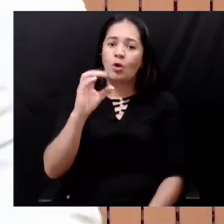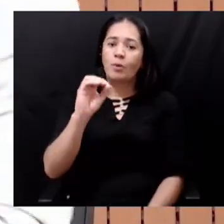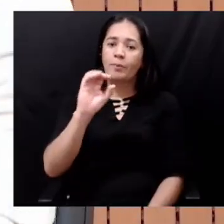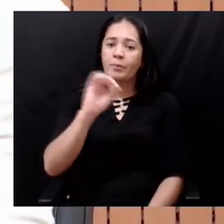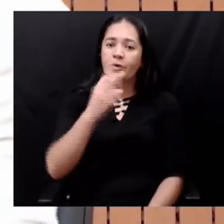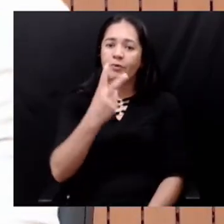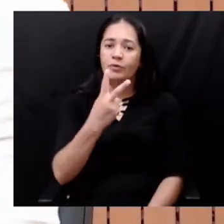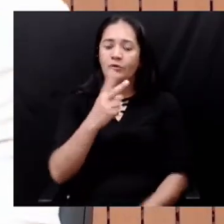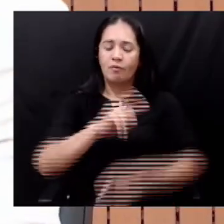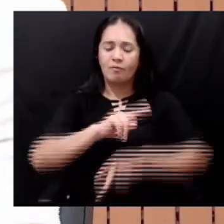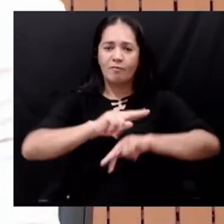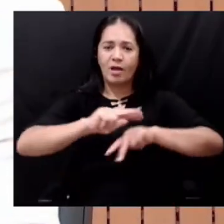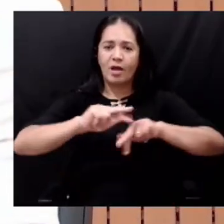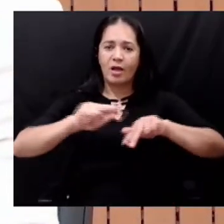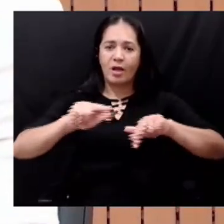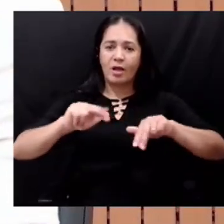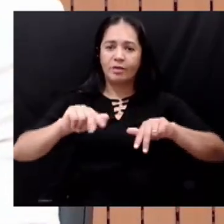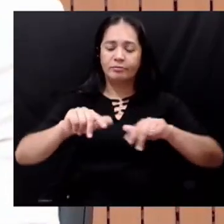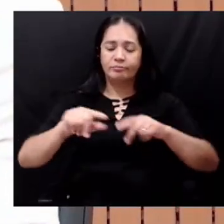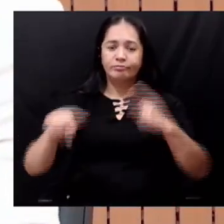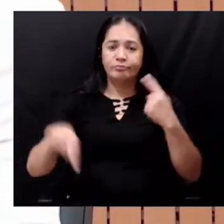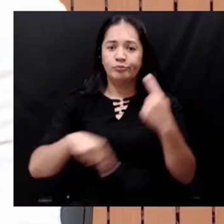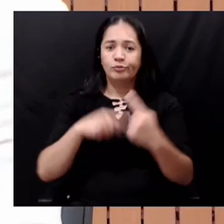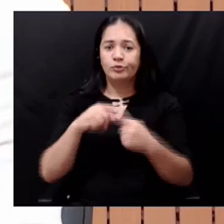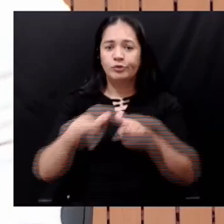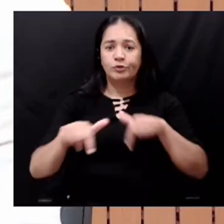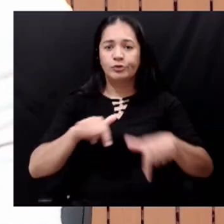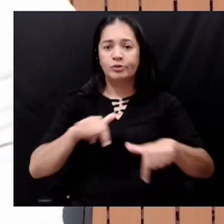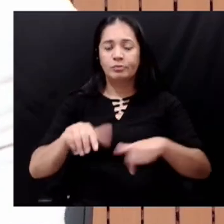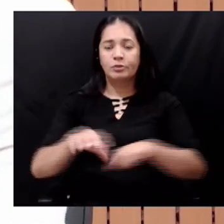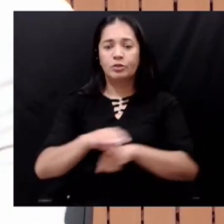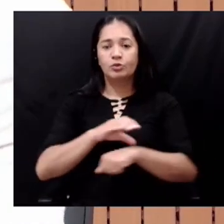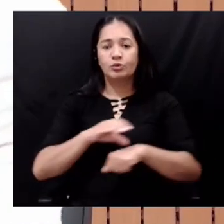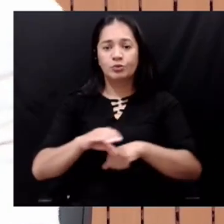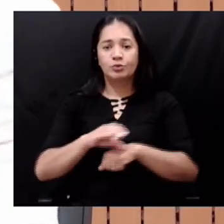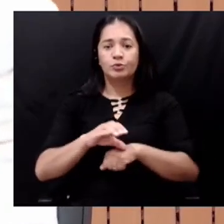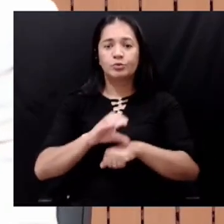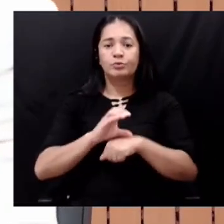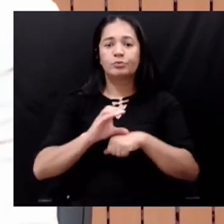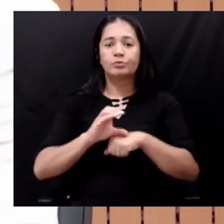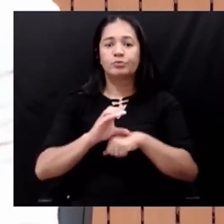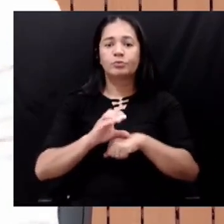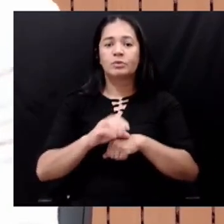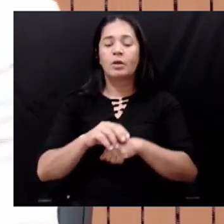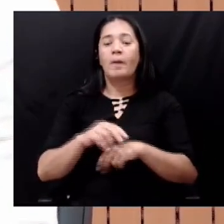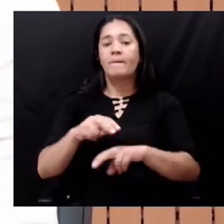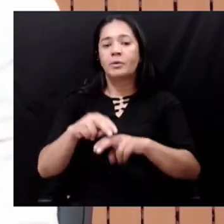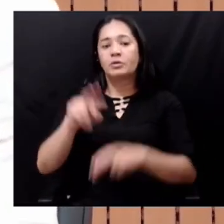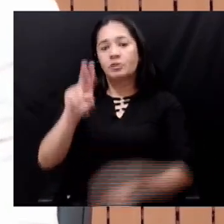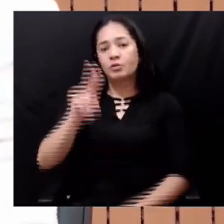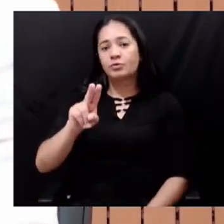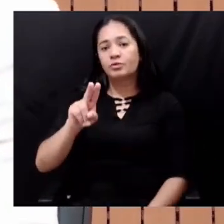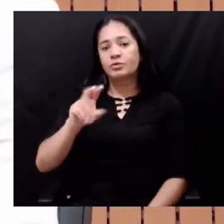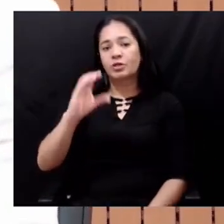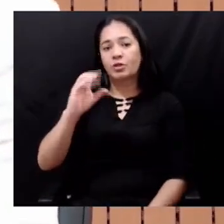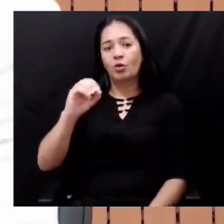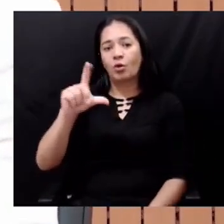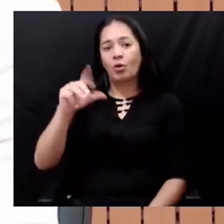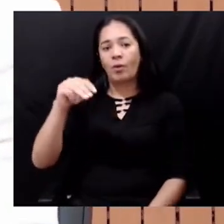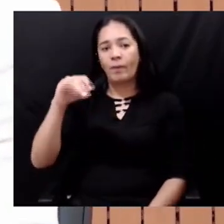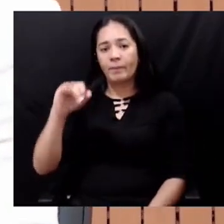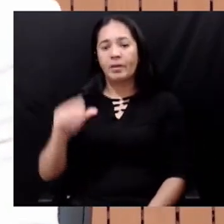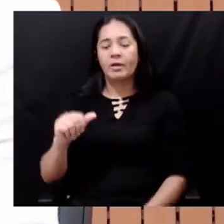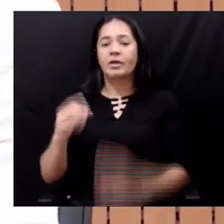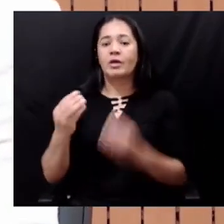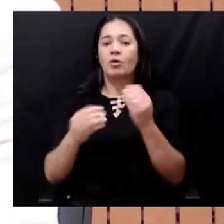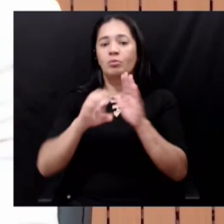a perspectiva de atuação dos cursinhos, né? Então eu usei o Colmeia como exemplo, está lá na nota técnica devidamente citada.